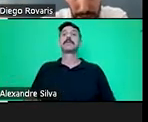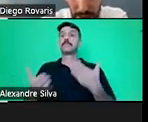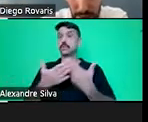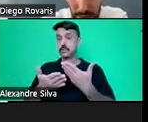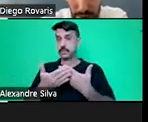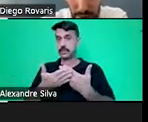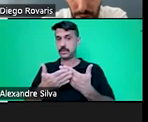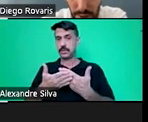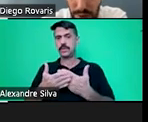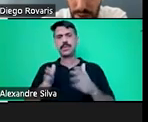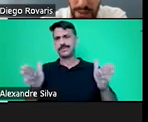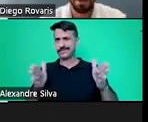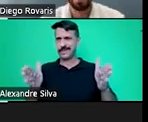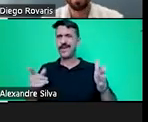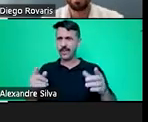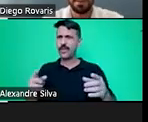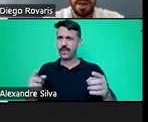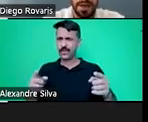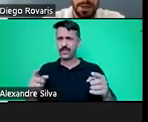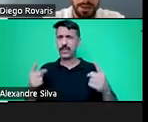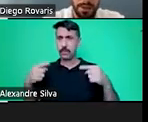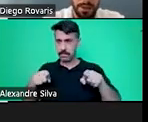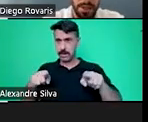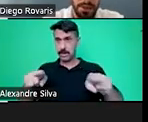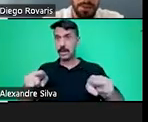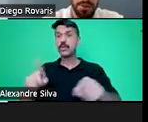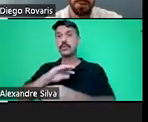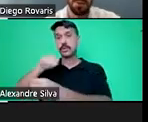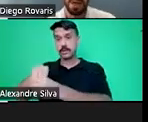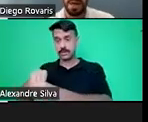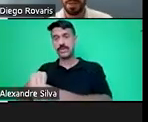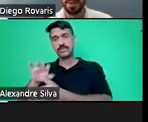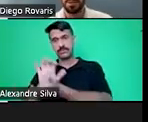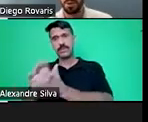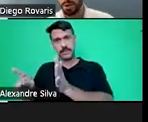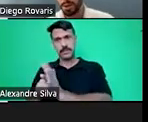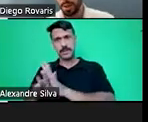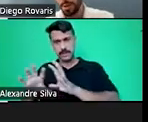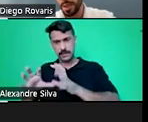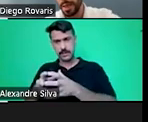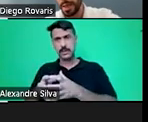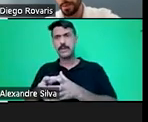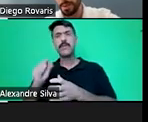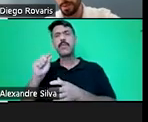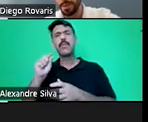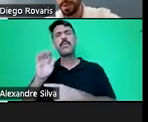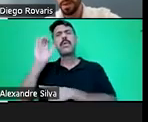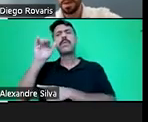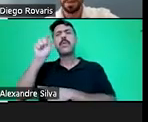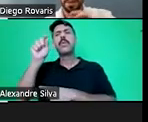em paralelo, envolvendo um consórcio internacional que a gente faz parte, a gente começou a explorar a conexão biológica entre o TDAH